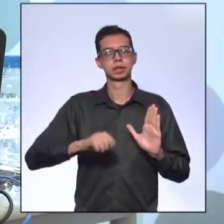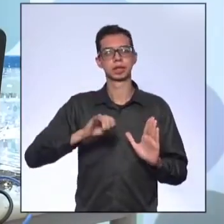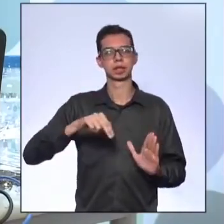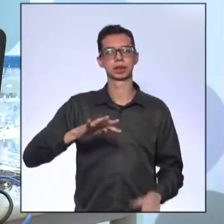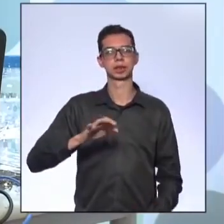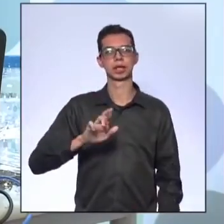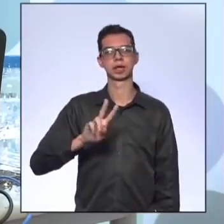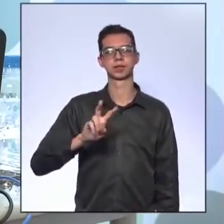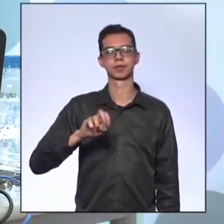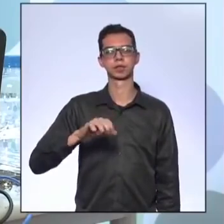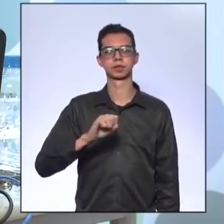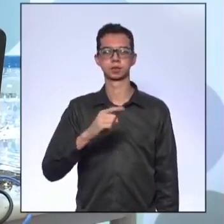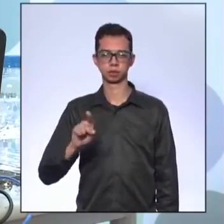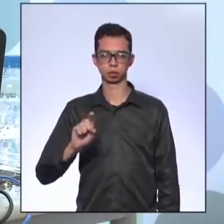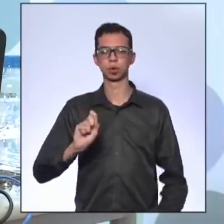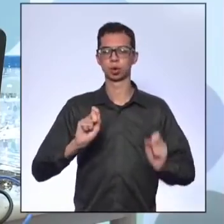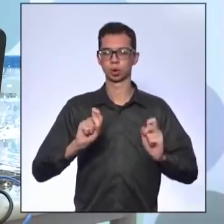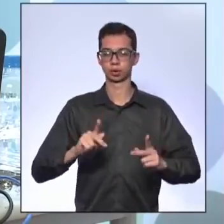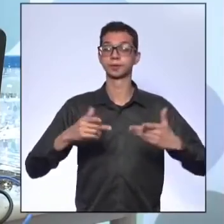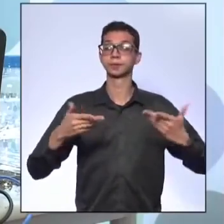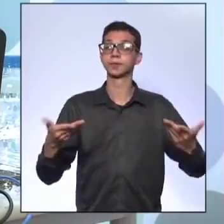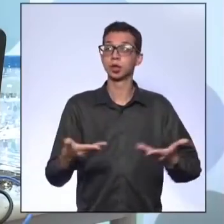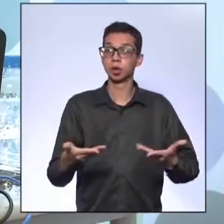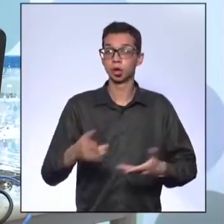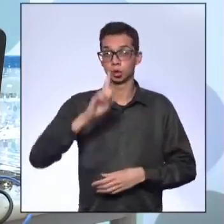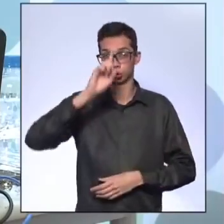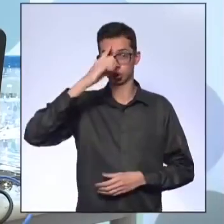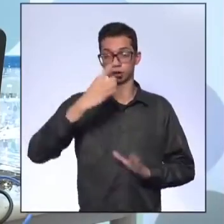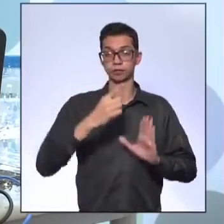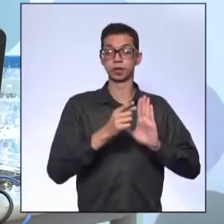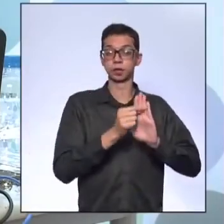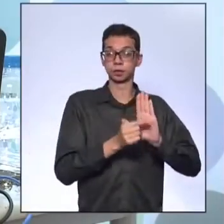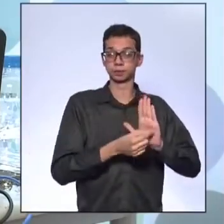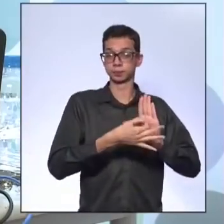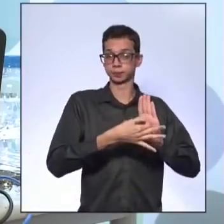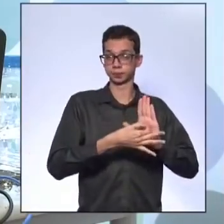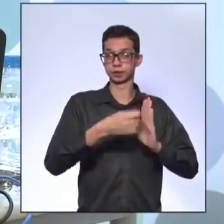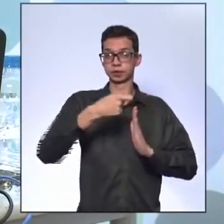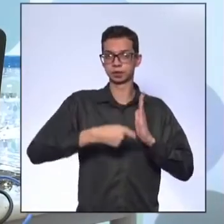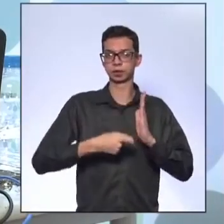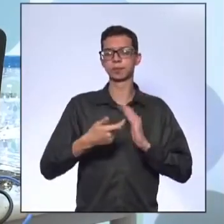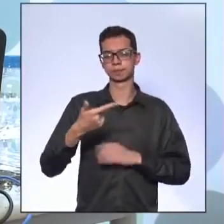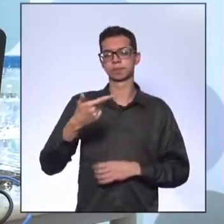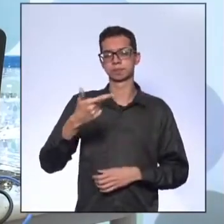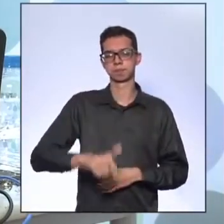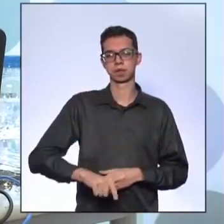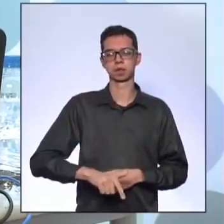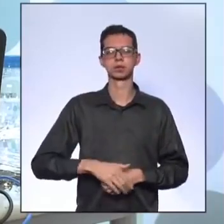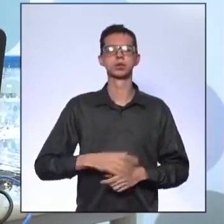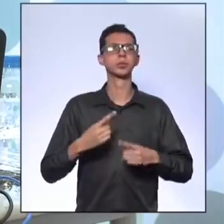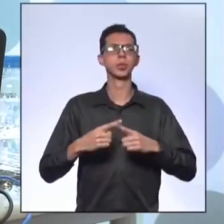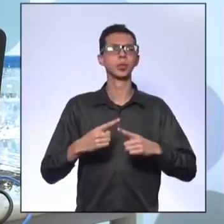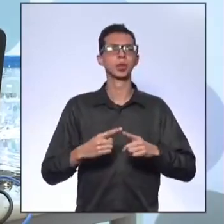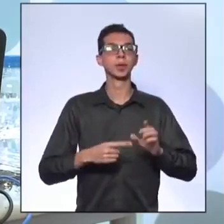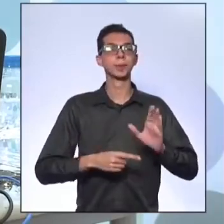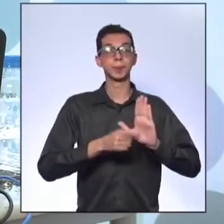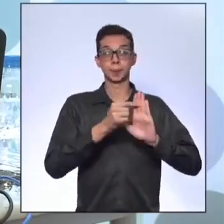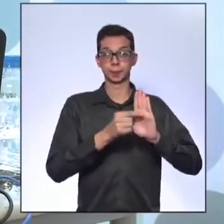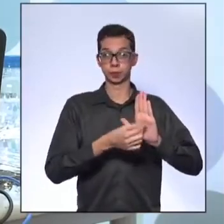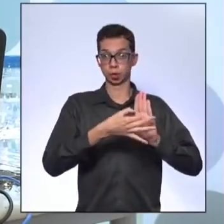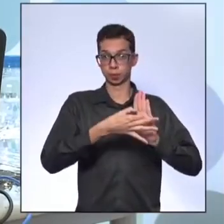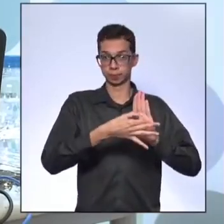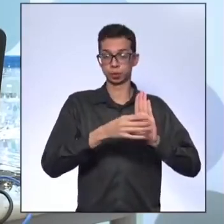vamos aí tirar mais a questão aí da dúvida do artigo de opinião e texto, porque assim, o artigo de opinião, ele é um